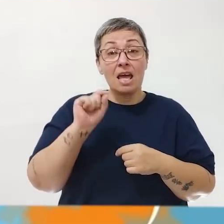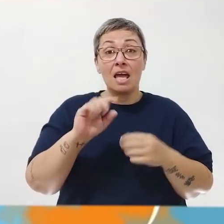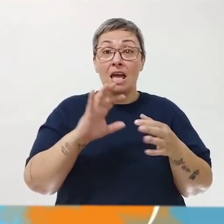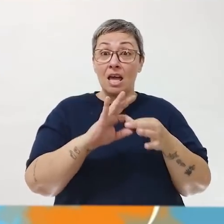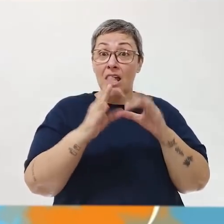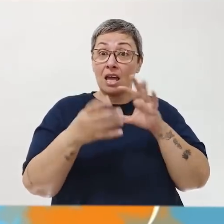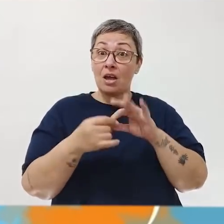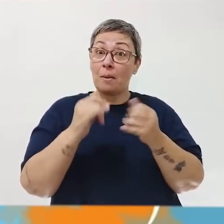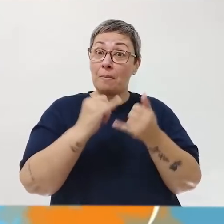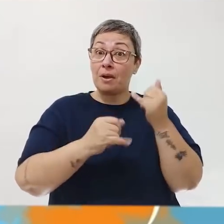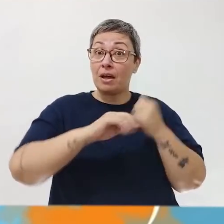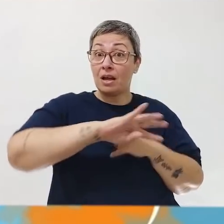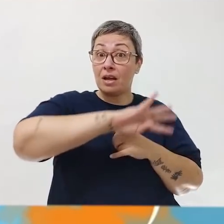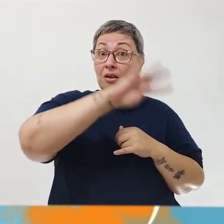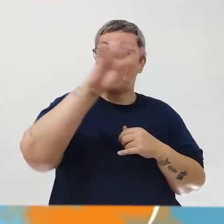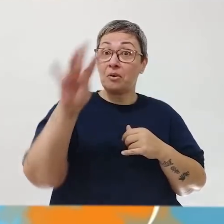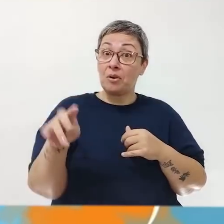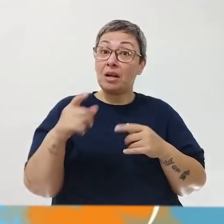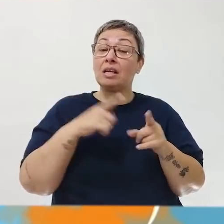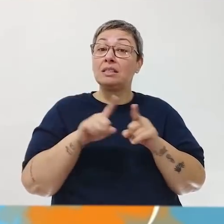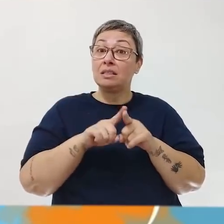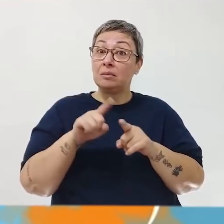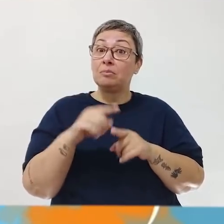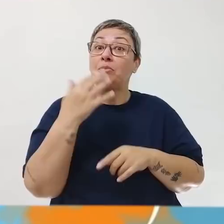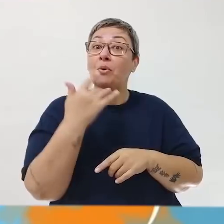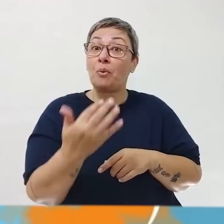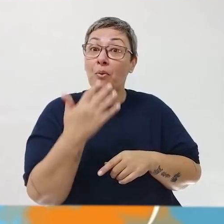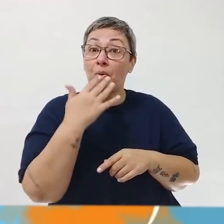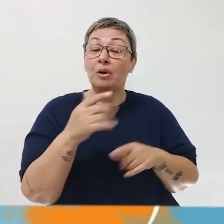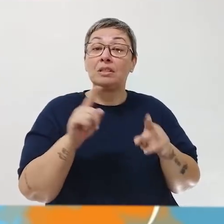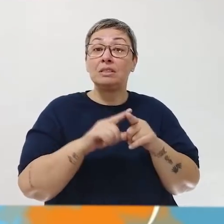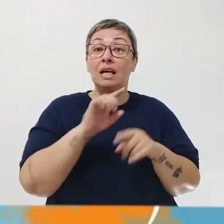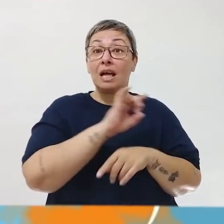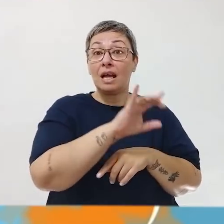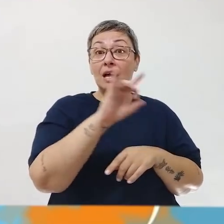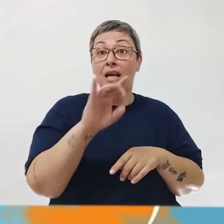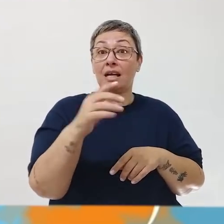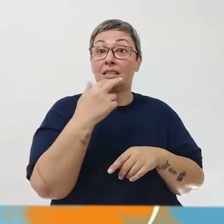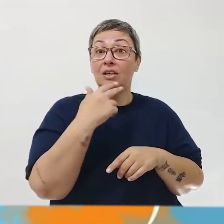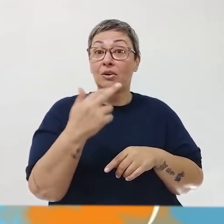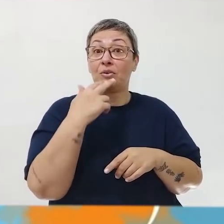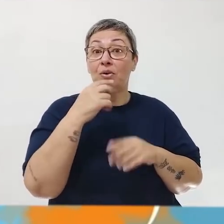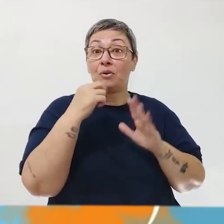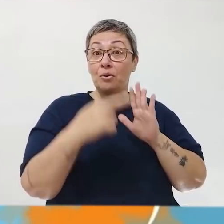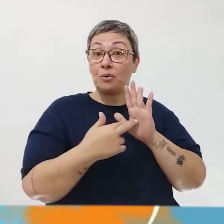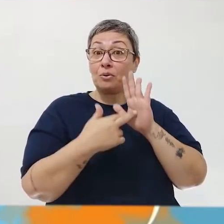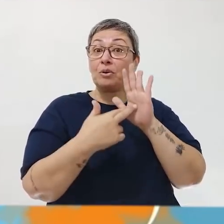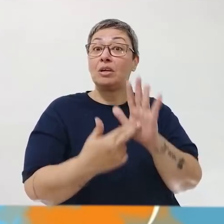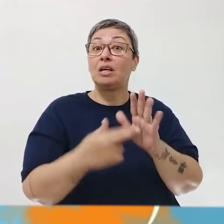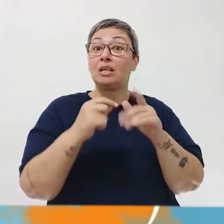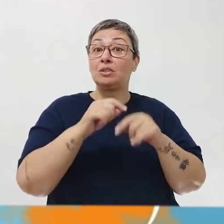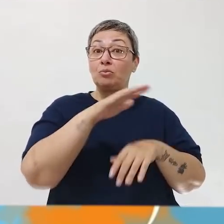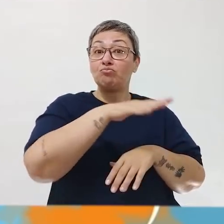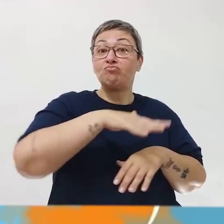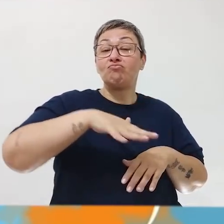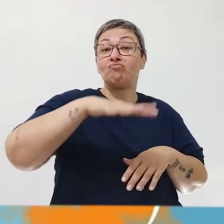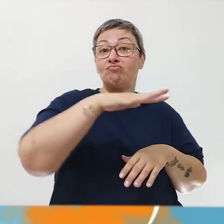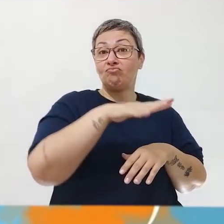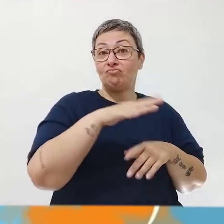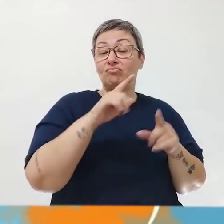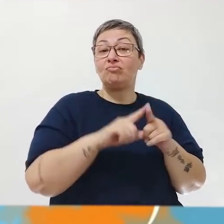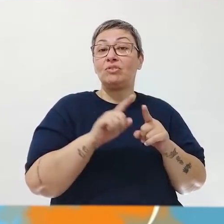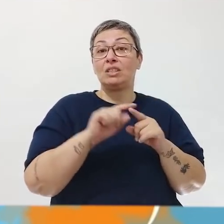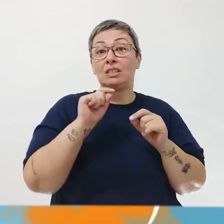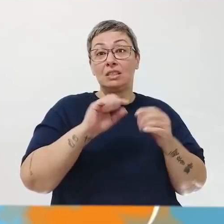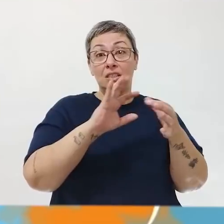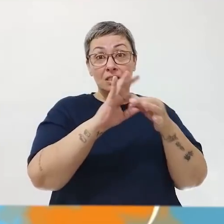assim como o arco-íris, os arcos também são coloridos, e que cada cor dos arcos representa um continente.